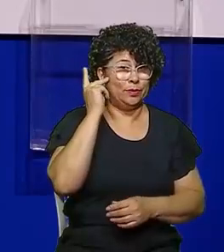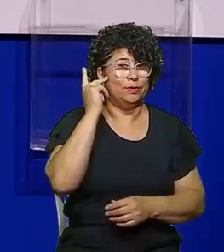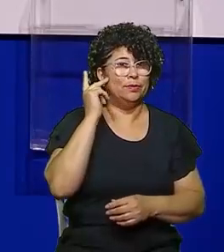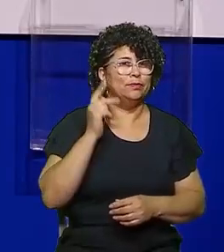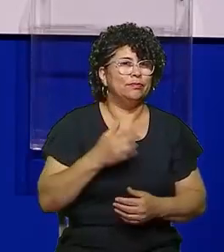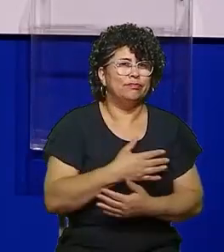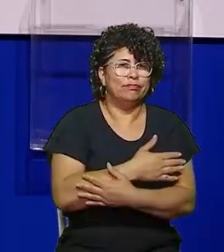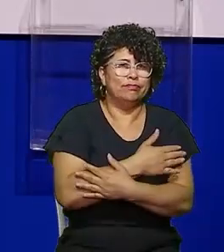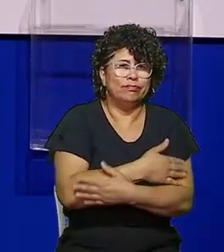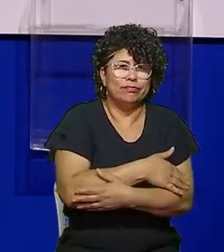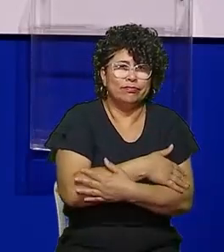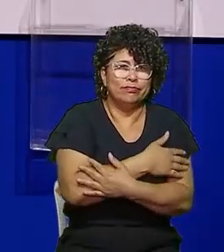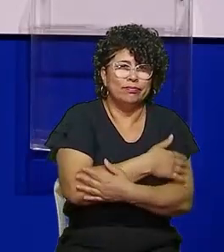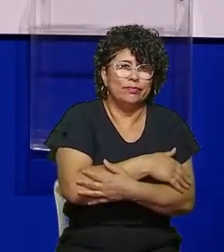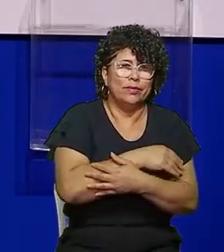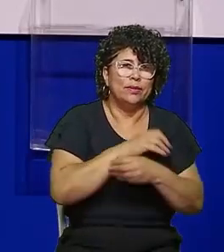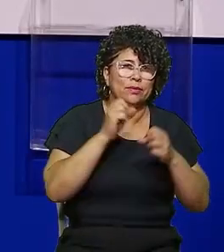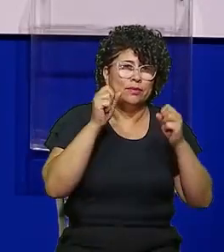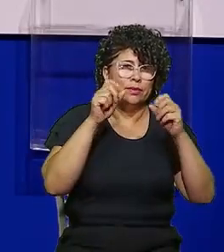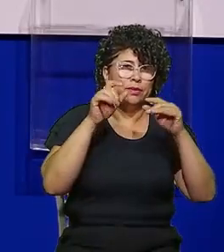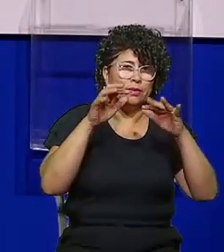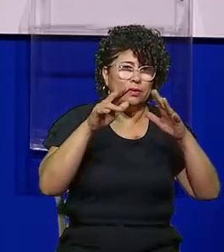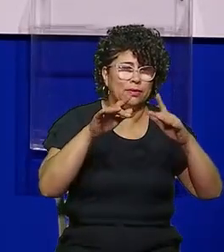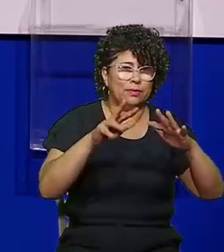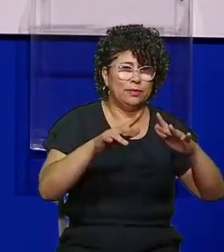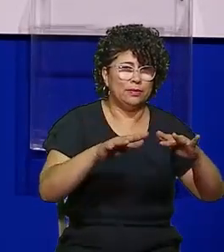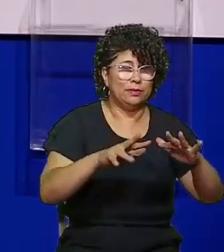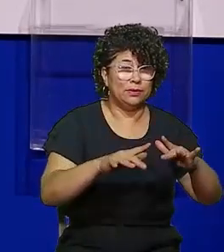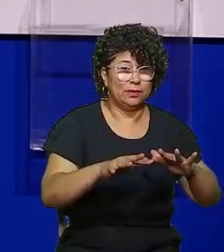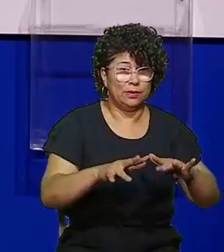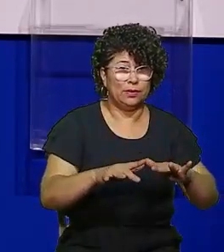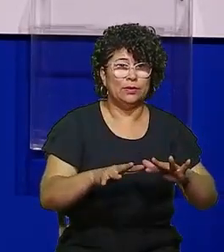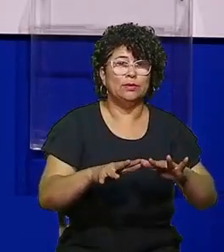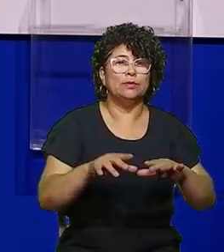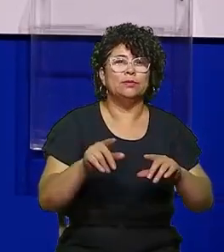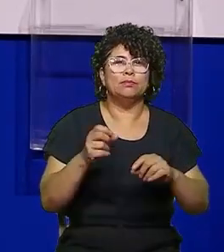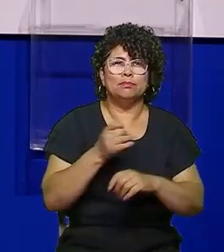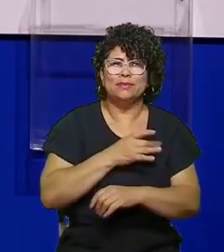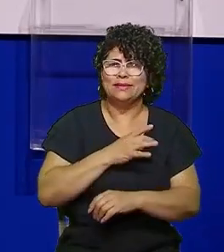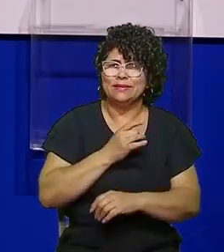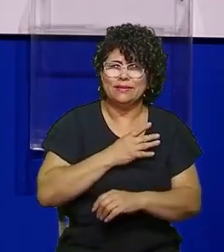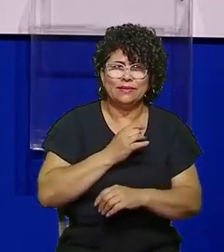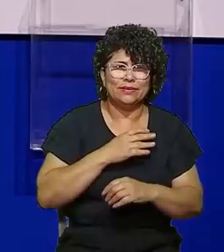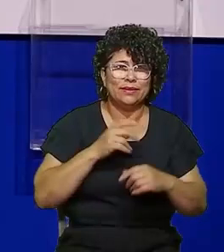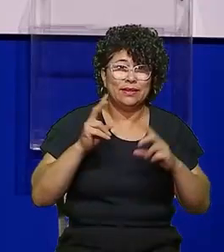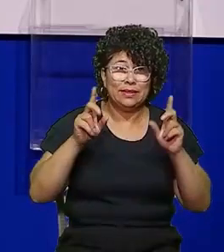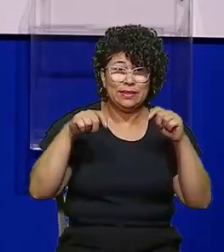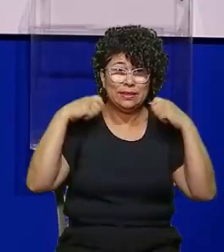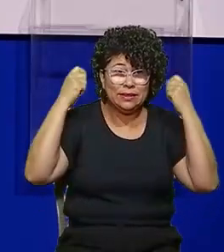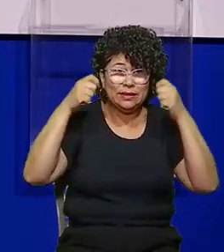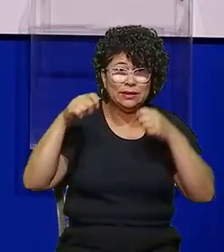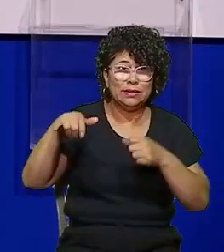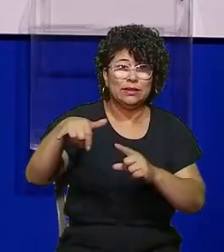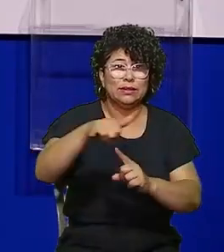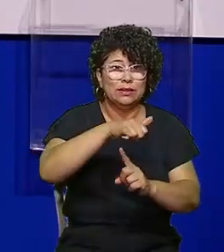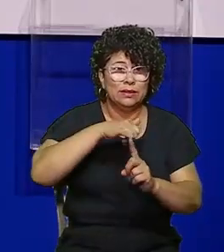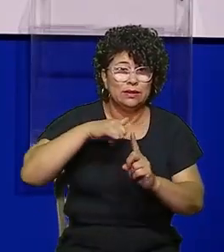Paulo. Nevava. O medo, com sua capa, nos dissimula e nos